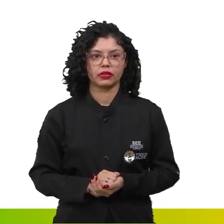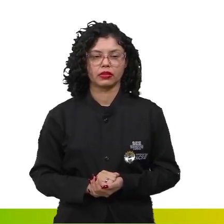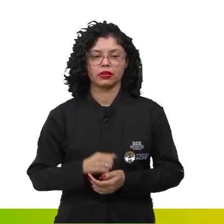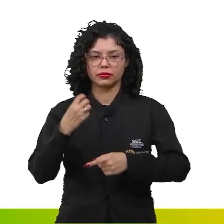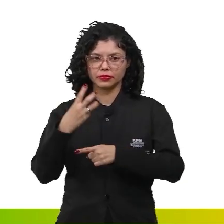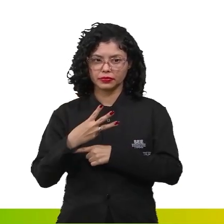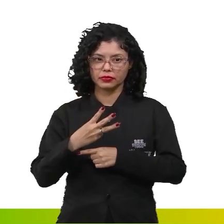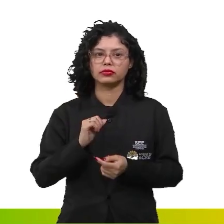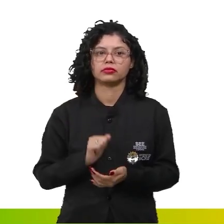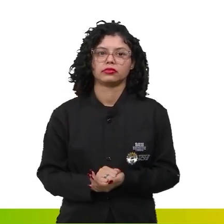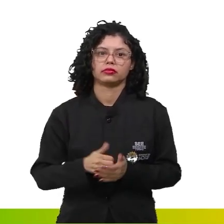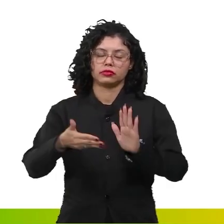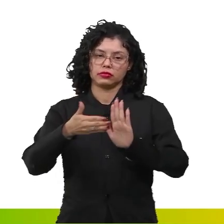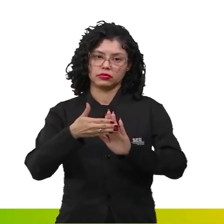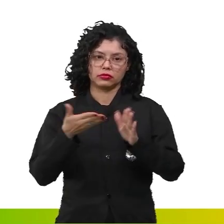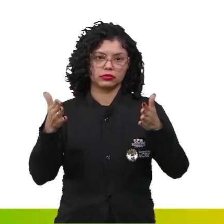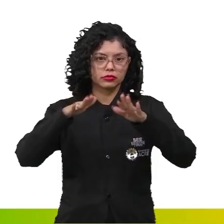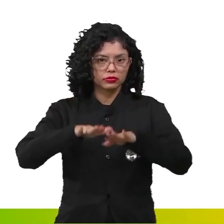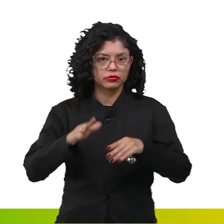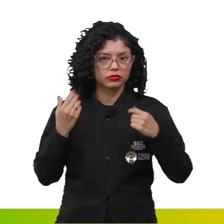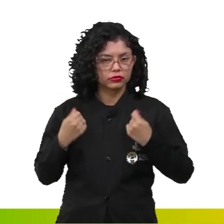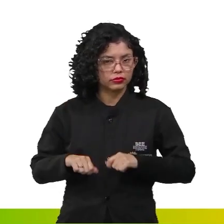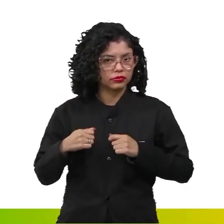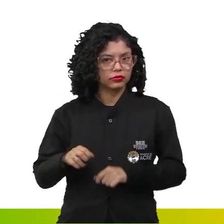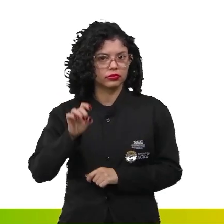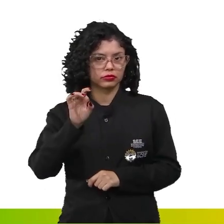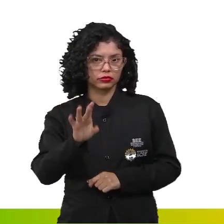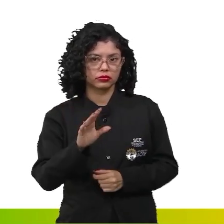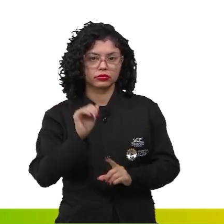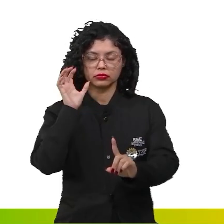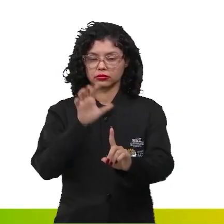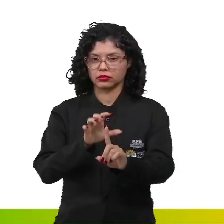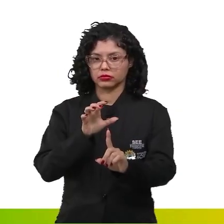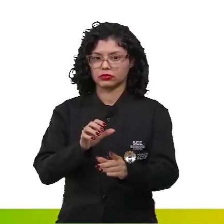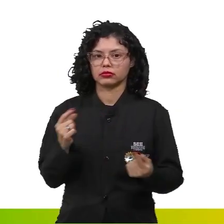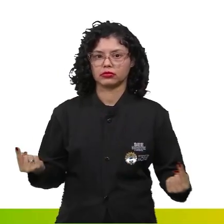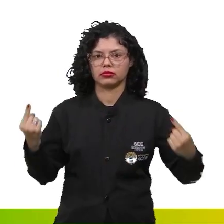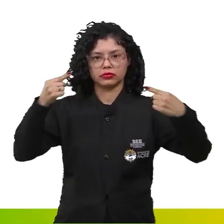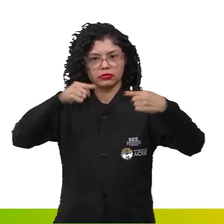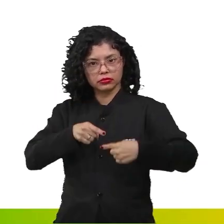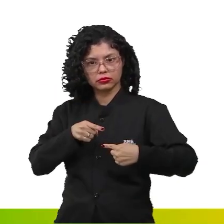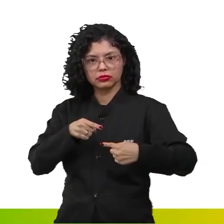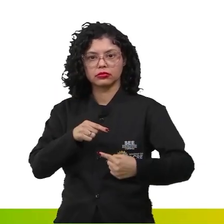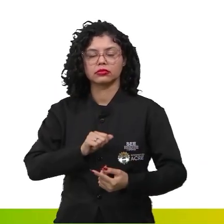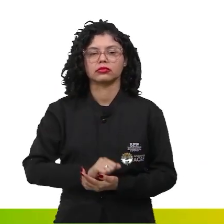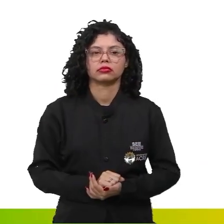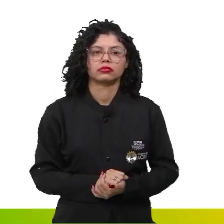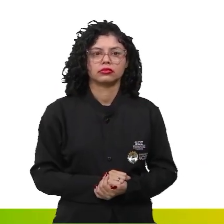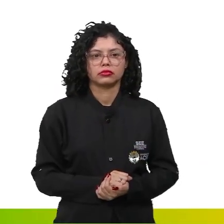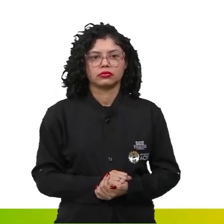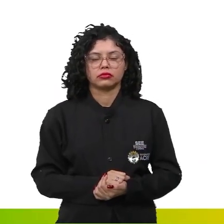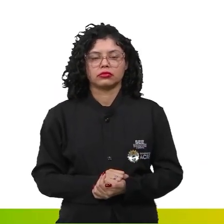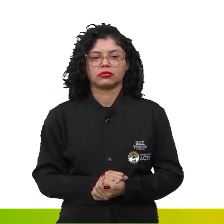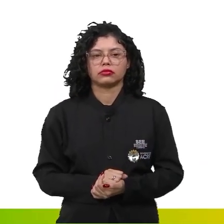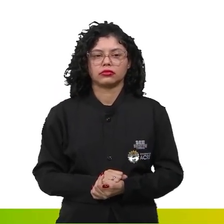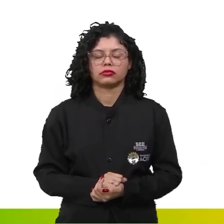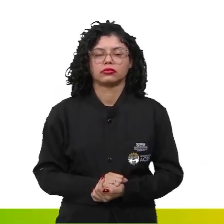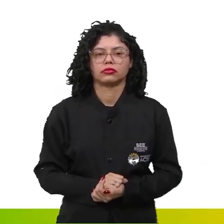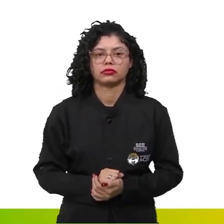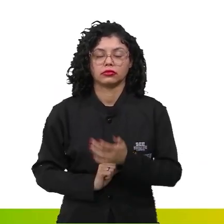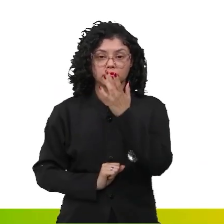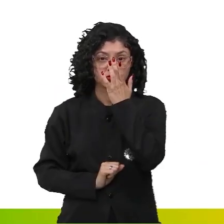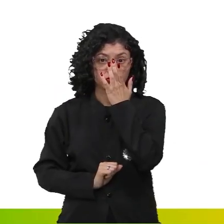Item 3. Para promover a inclusão é necessário apenas incentivar a